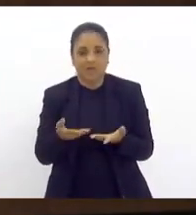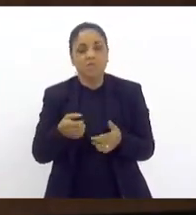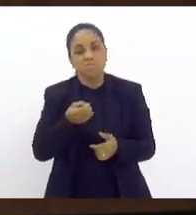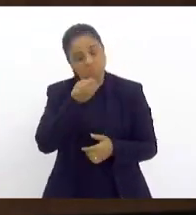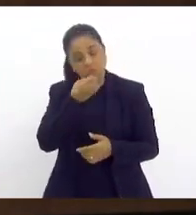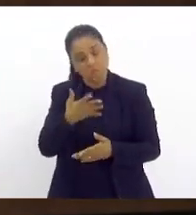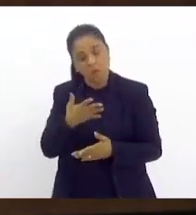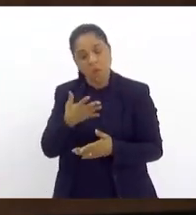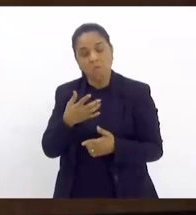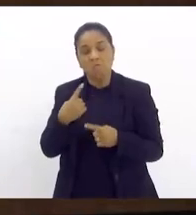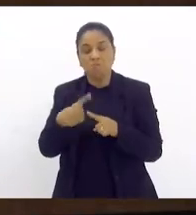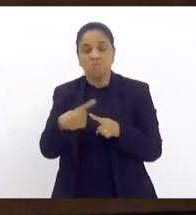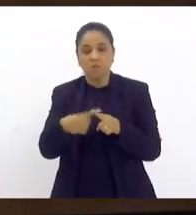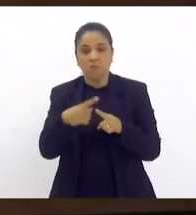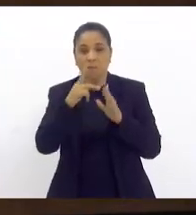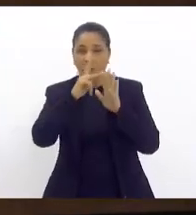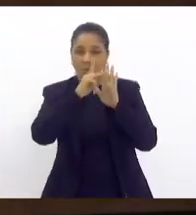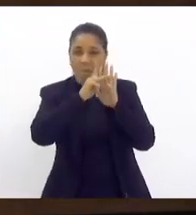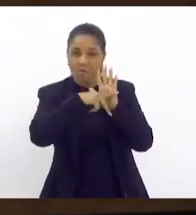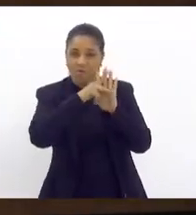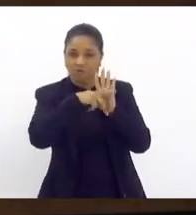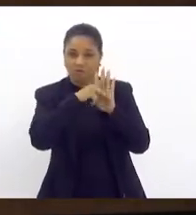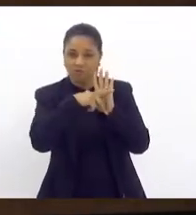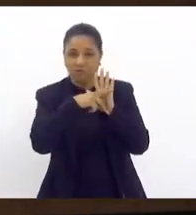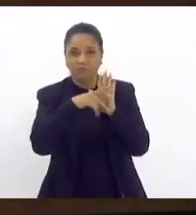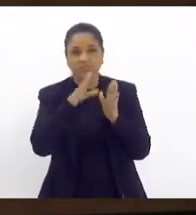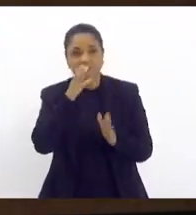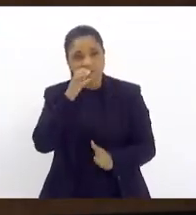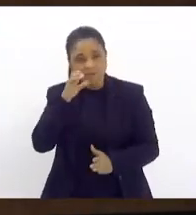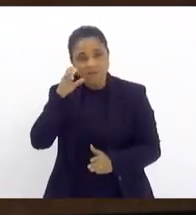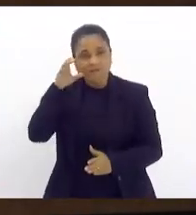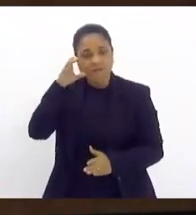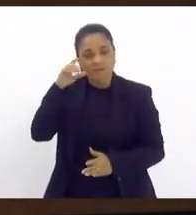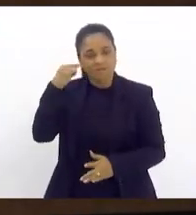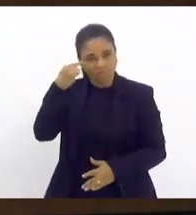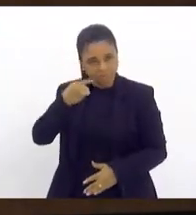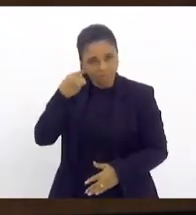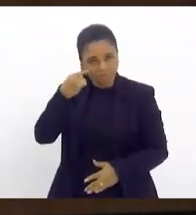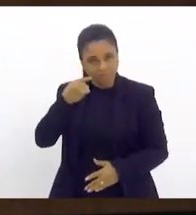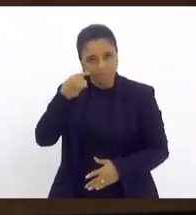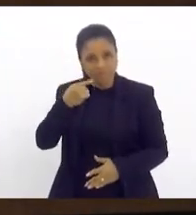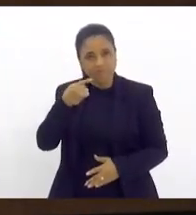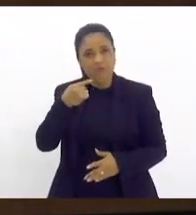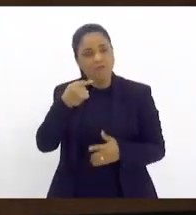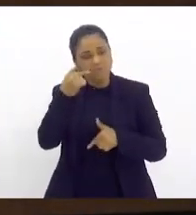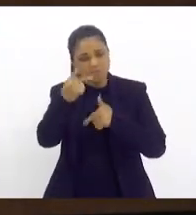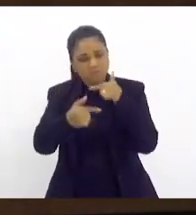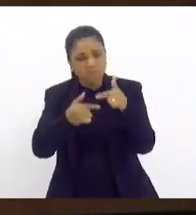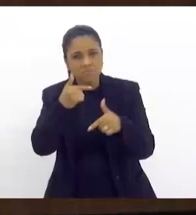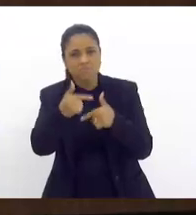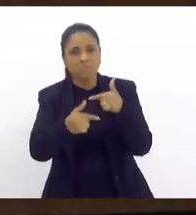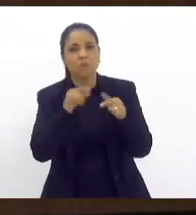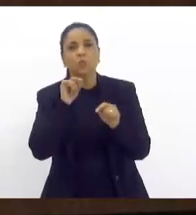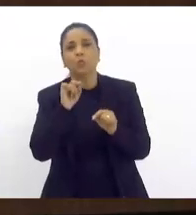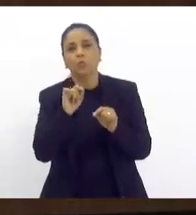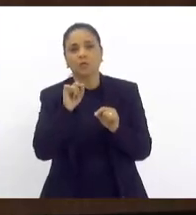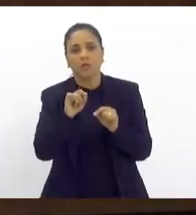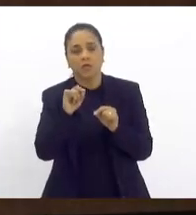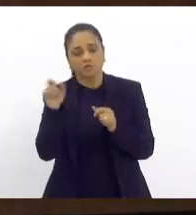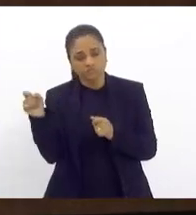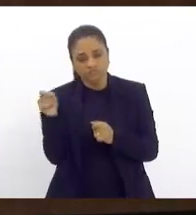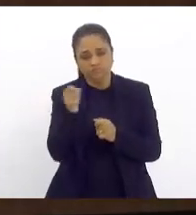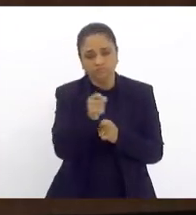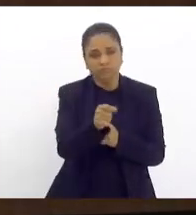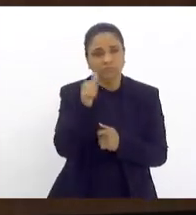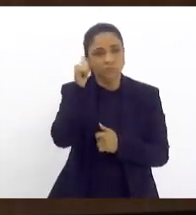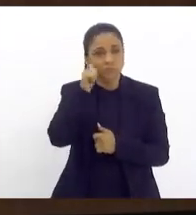com a mesma disposição porque o projeto da deputada Jordão é um projeto meritório que trata daquilo que para nós é fundamental a infecção das mulheres